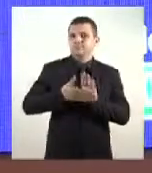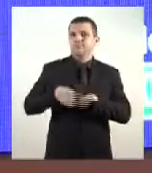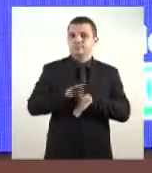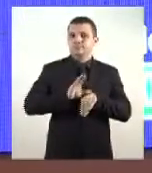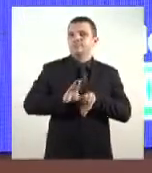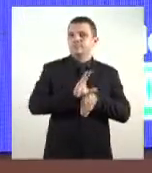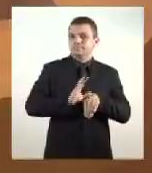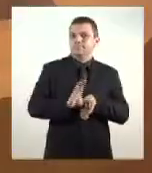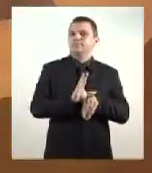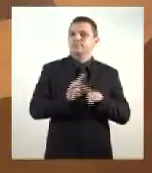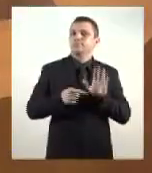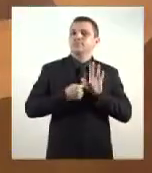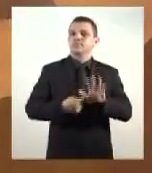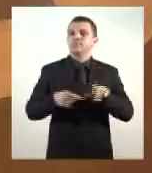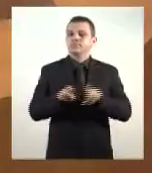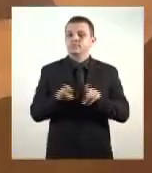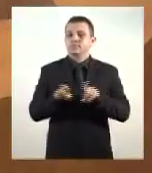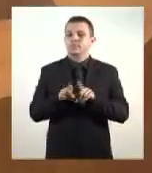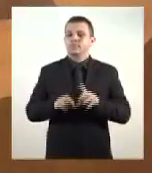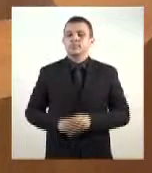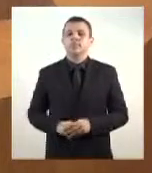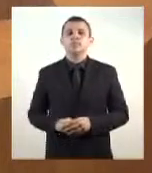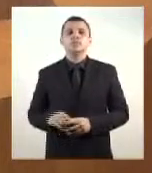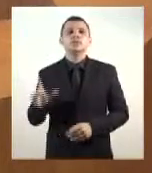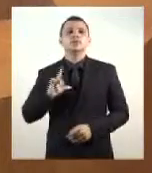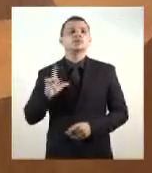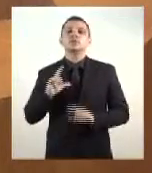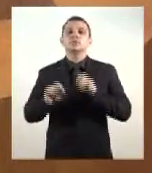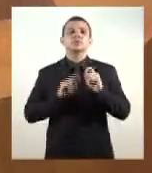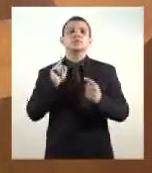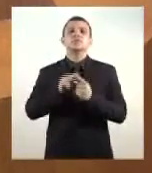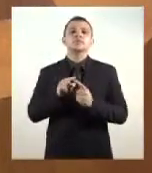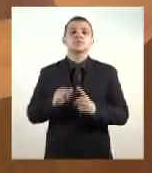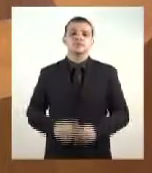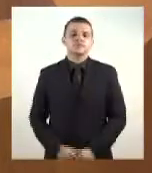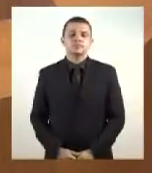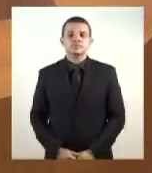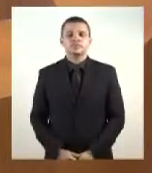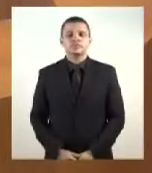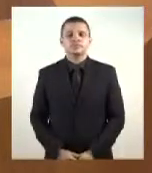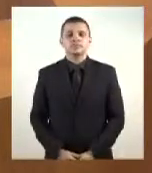Constituição Federal, ela prevê o seguinte: